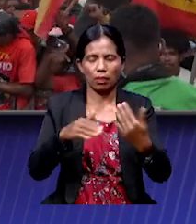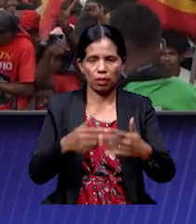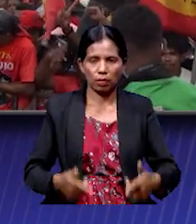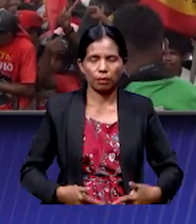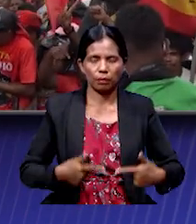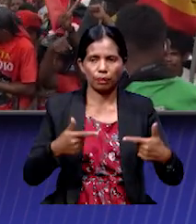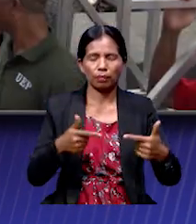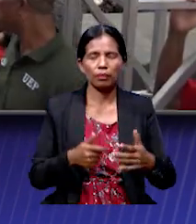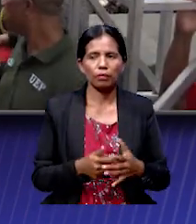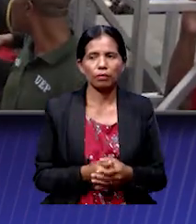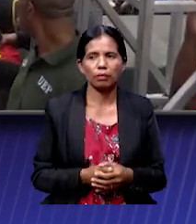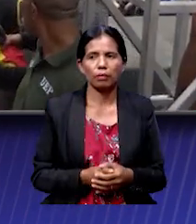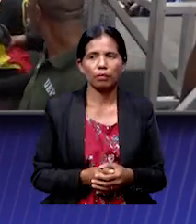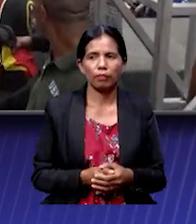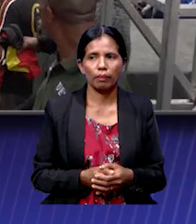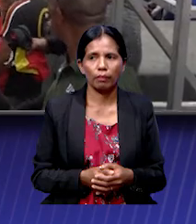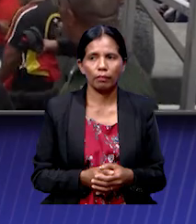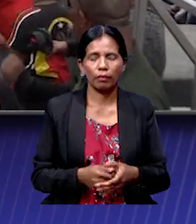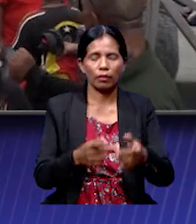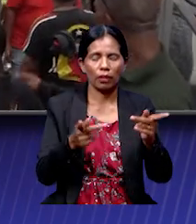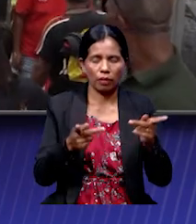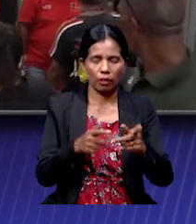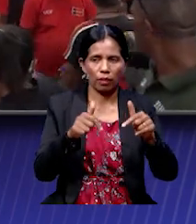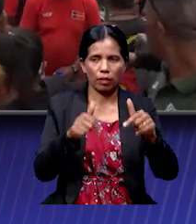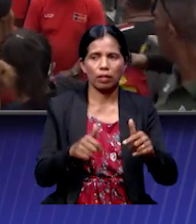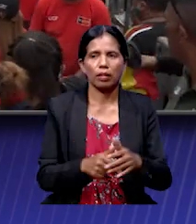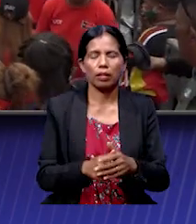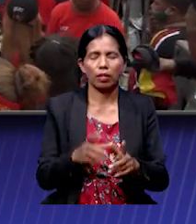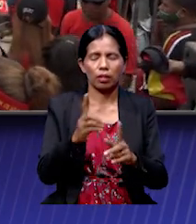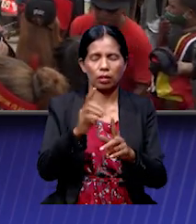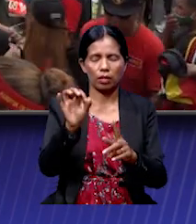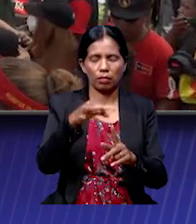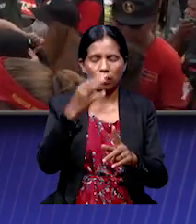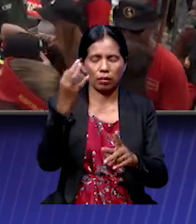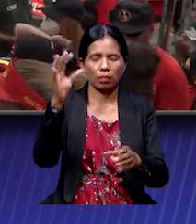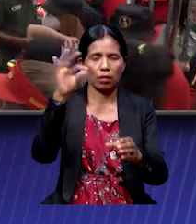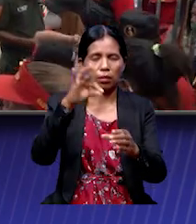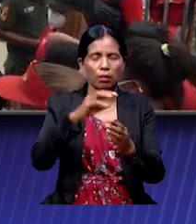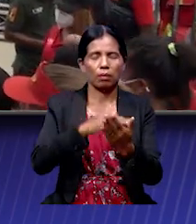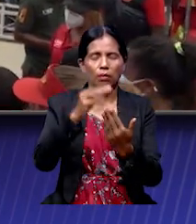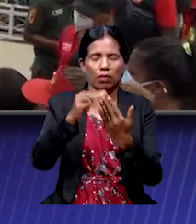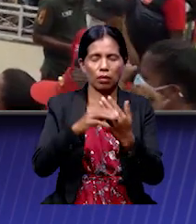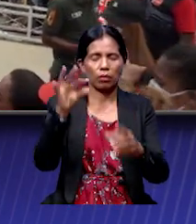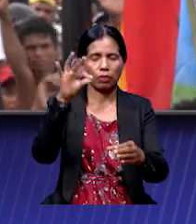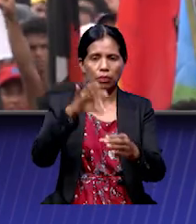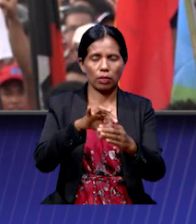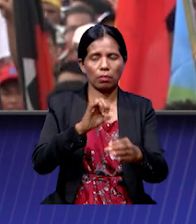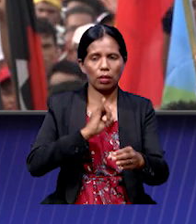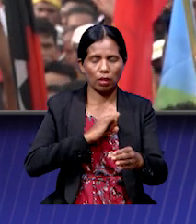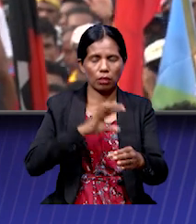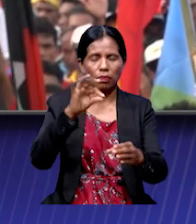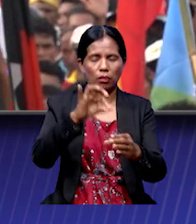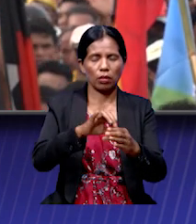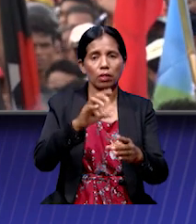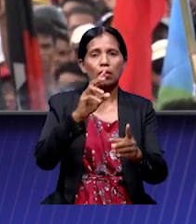Povo ne doni, ini a parte da me, dia 19 de março, ba vota ba hau, vota ba número 6. Vota